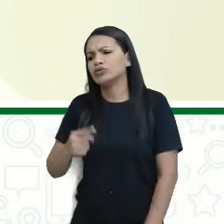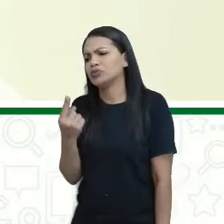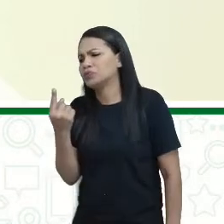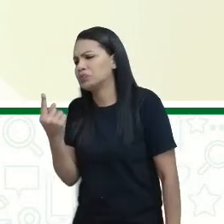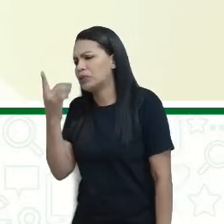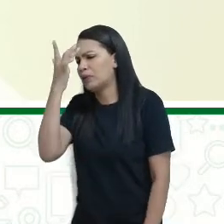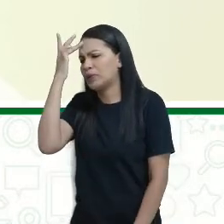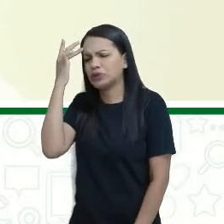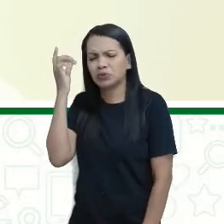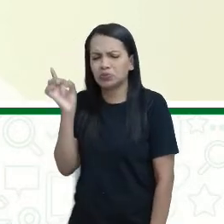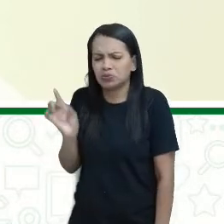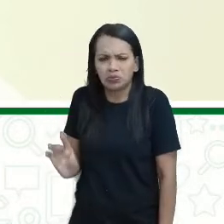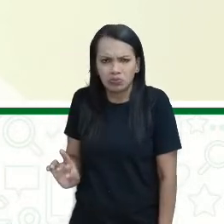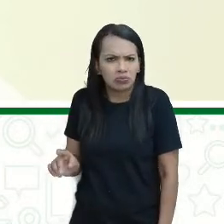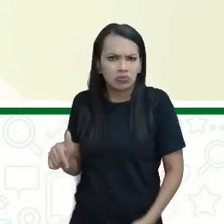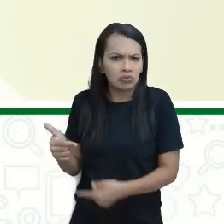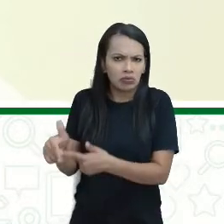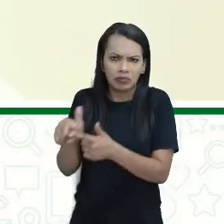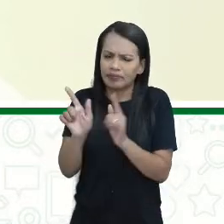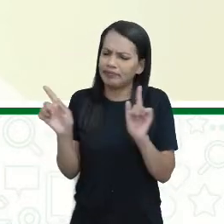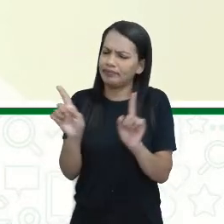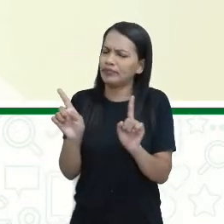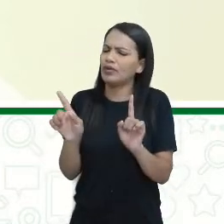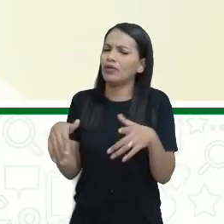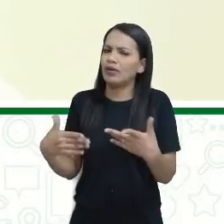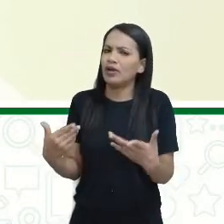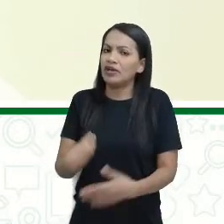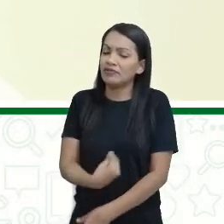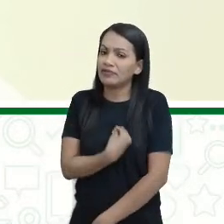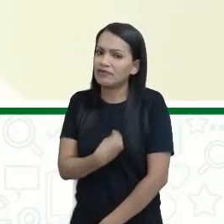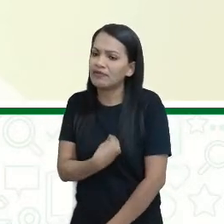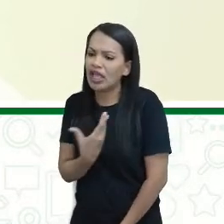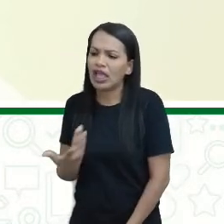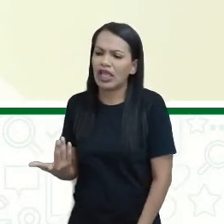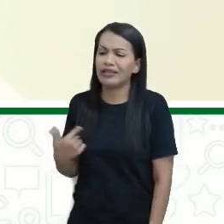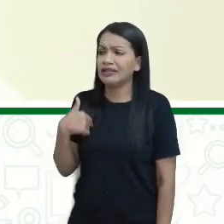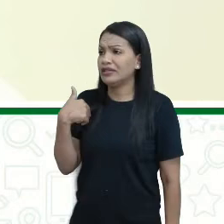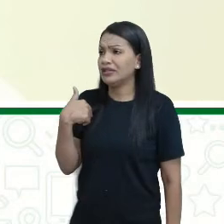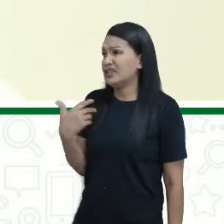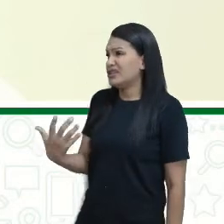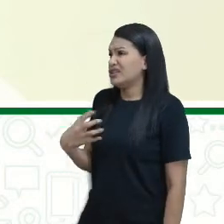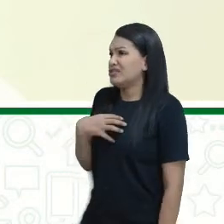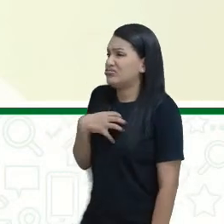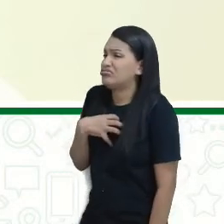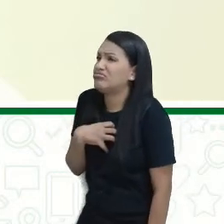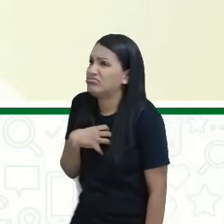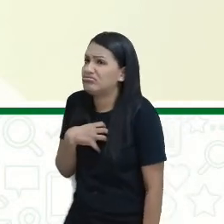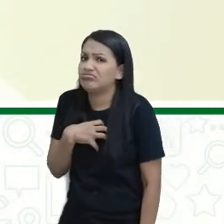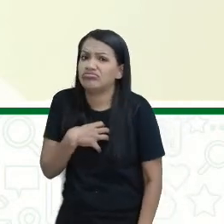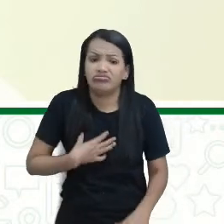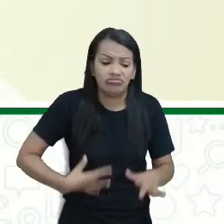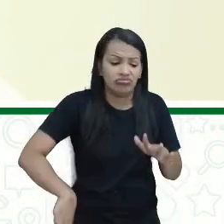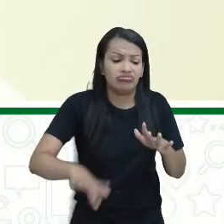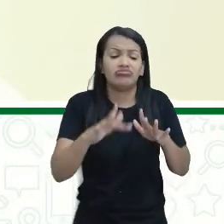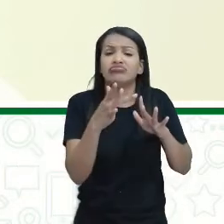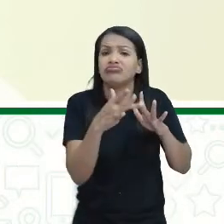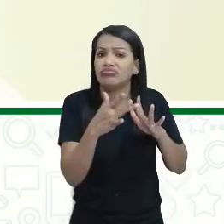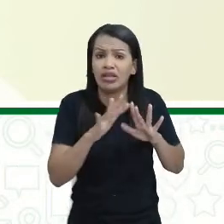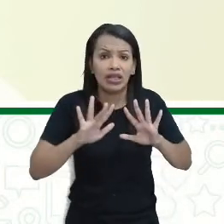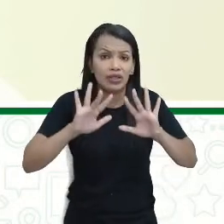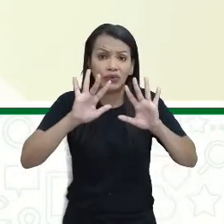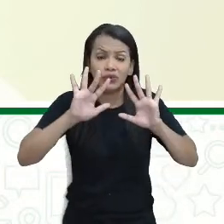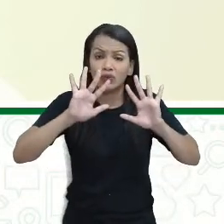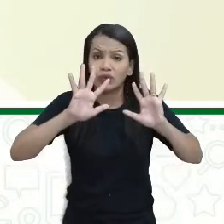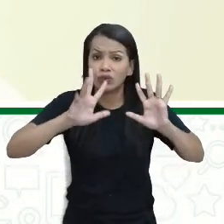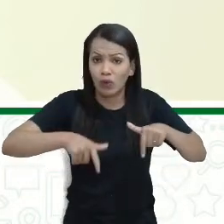uma pessoa vivendo situação de conflito, de desfecho, de clima,